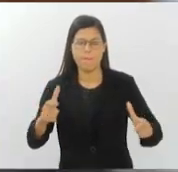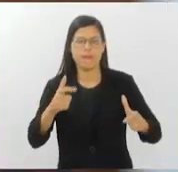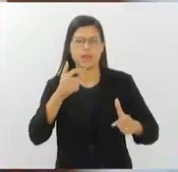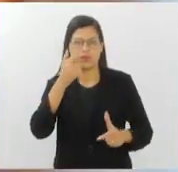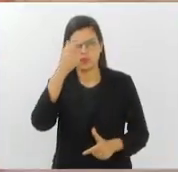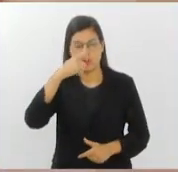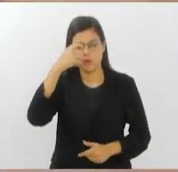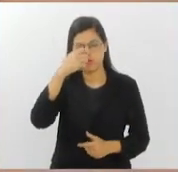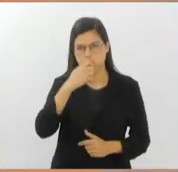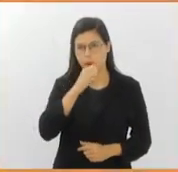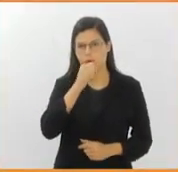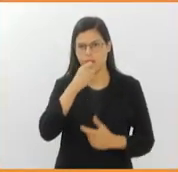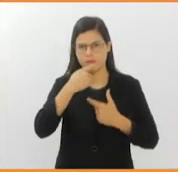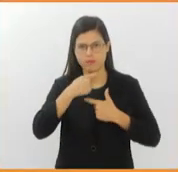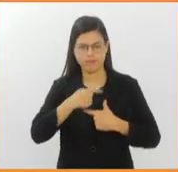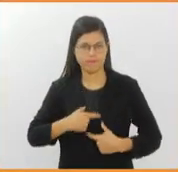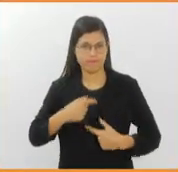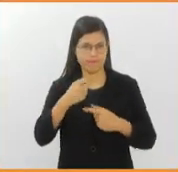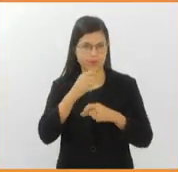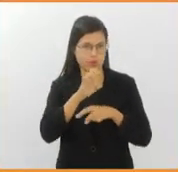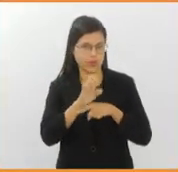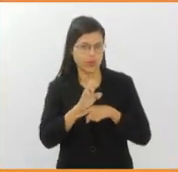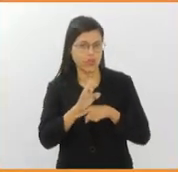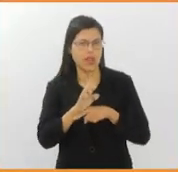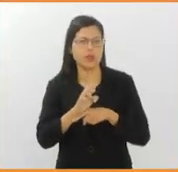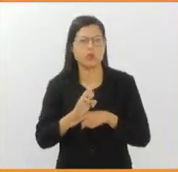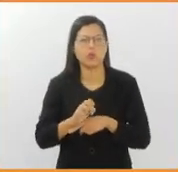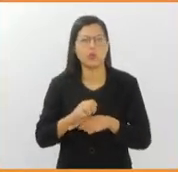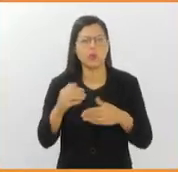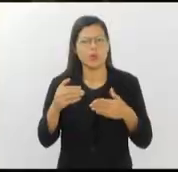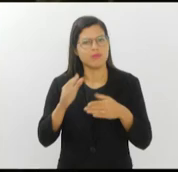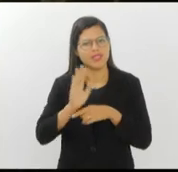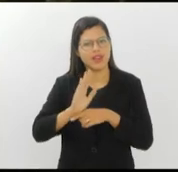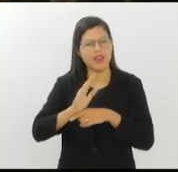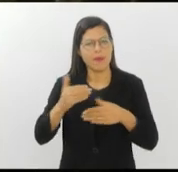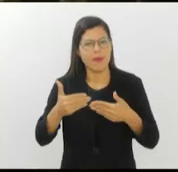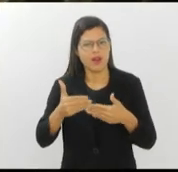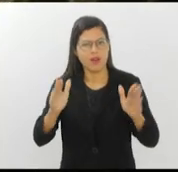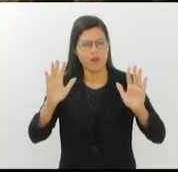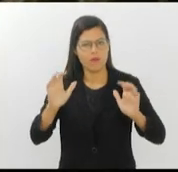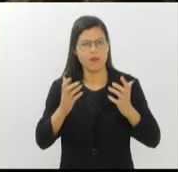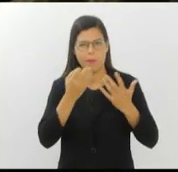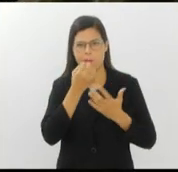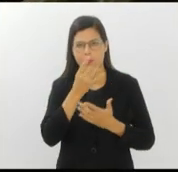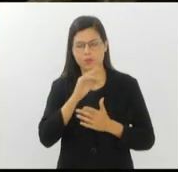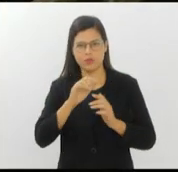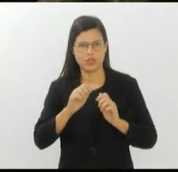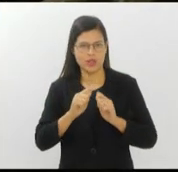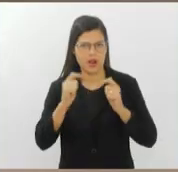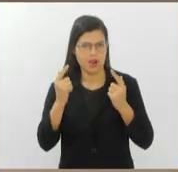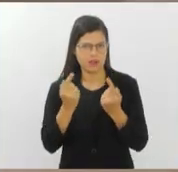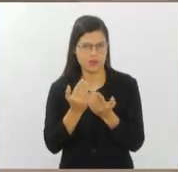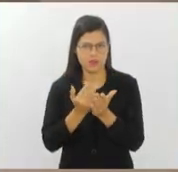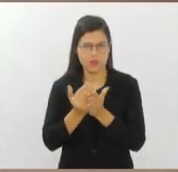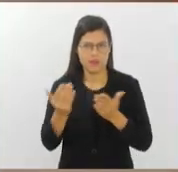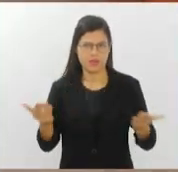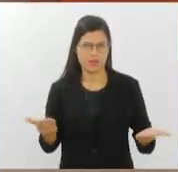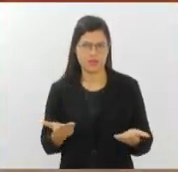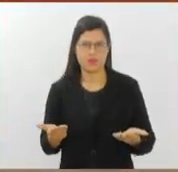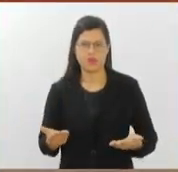no estado. Cine Santa é reinaugurado com festa. O Bom Dia Alerj começa agora.